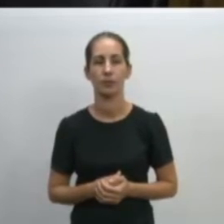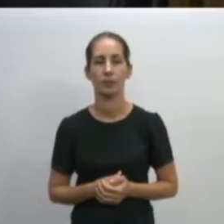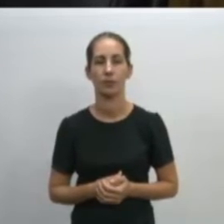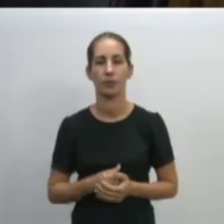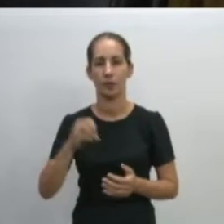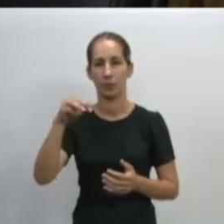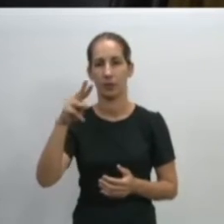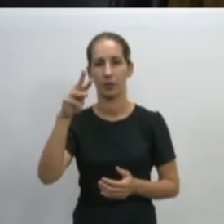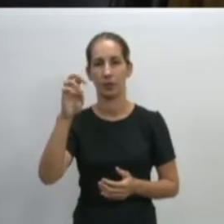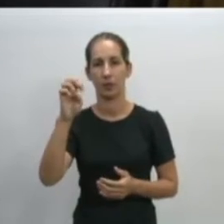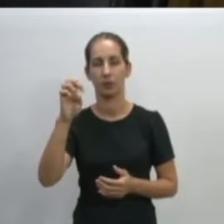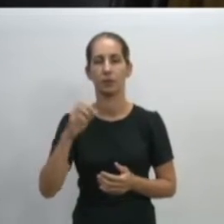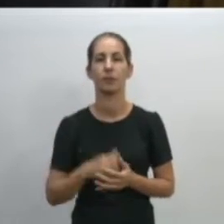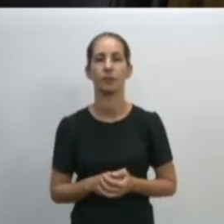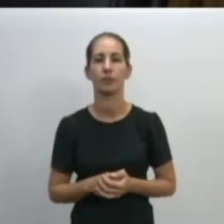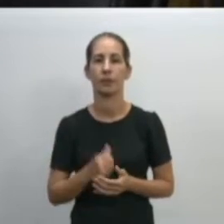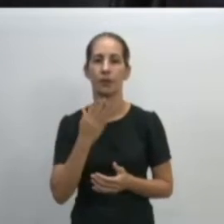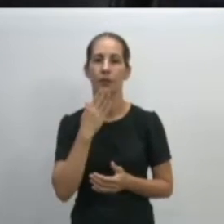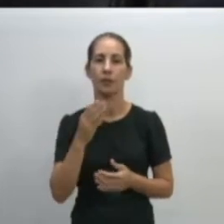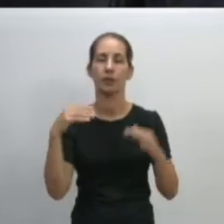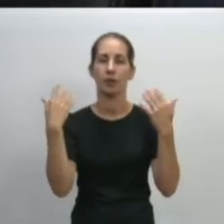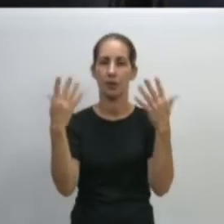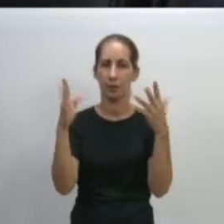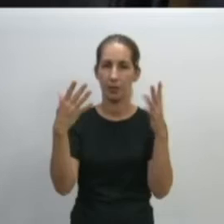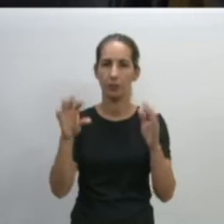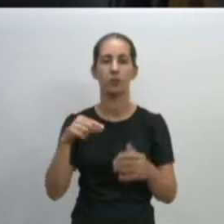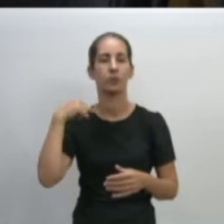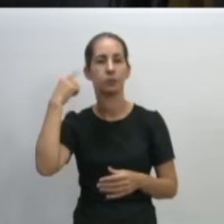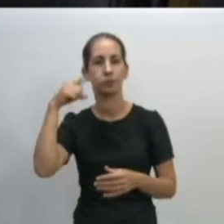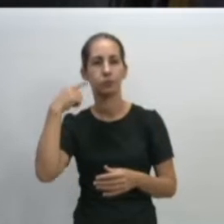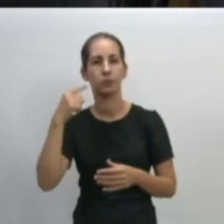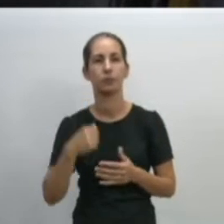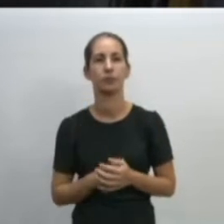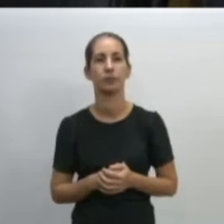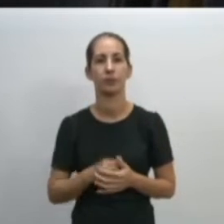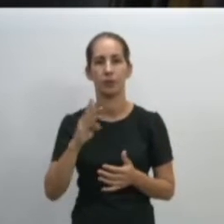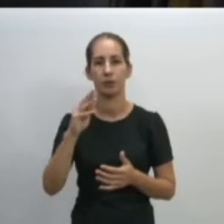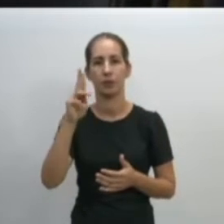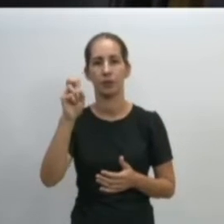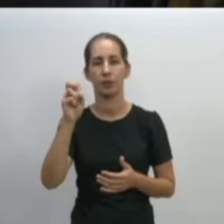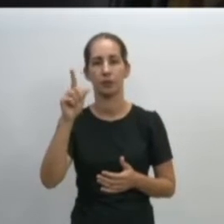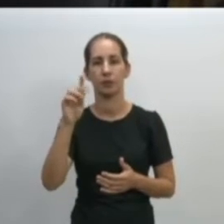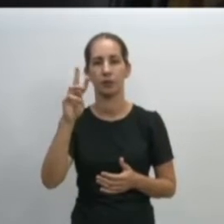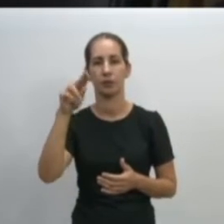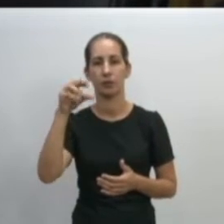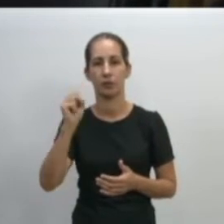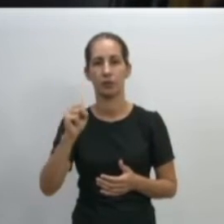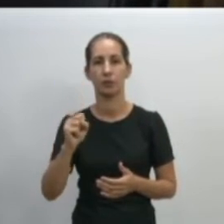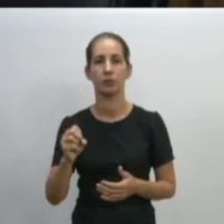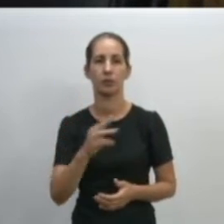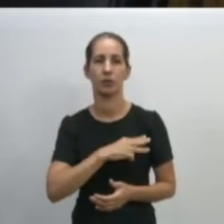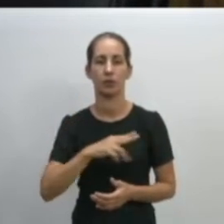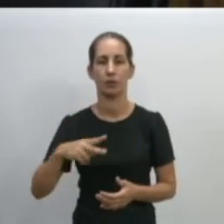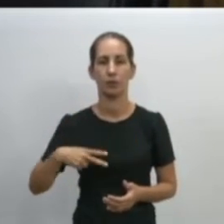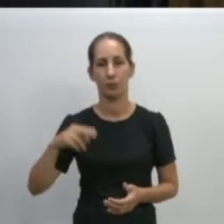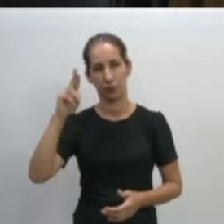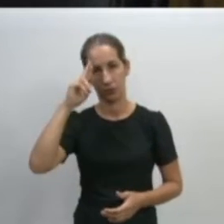Vereadora Margarete Regis, requer aplausos para a procuradora Cibele Benevides, chefe do Ministério